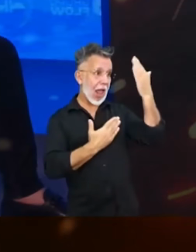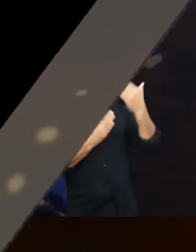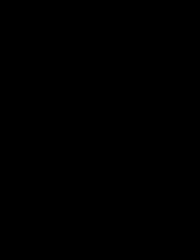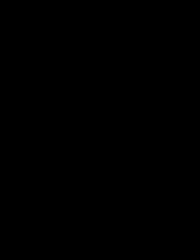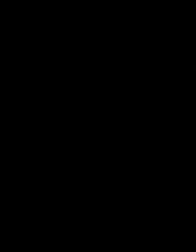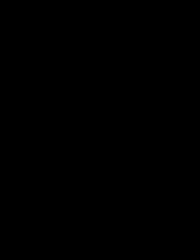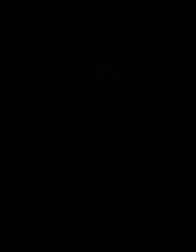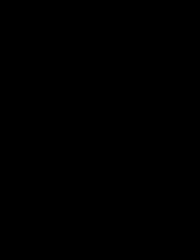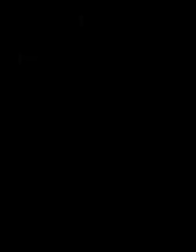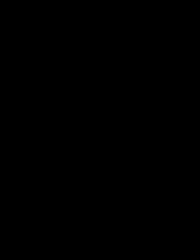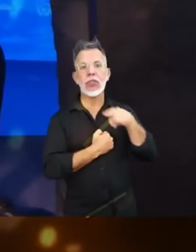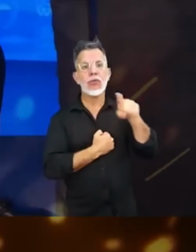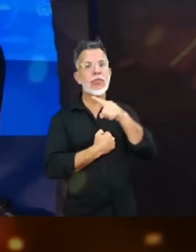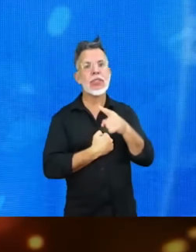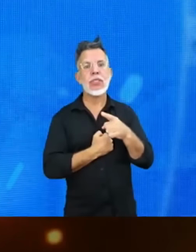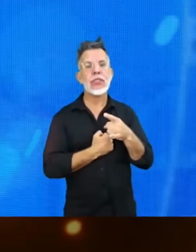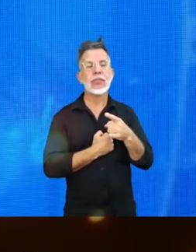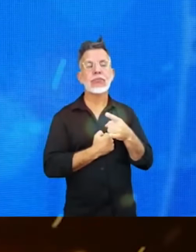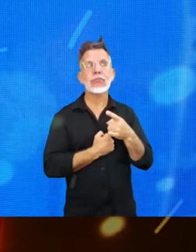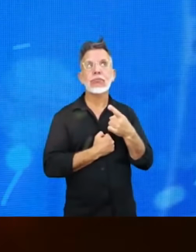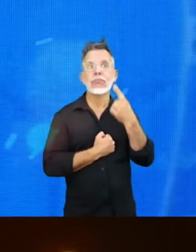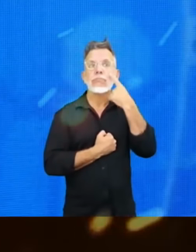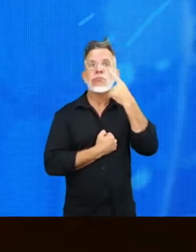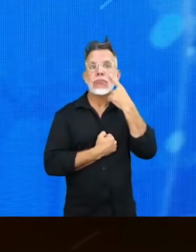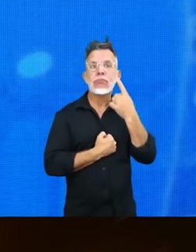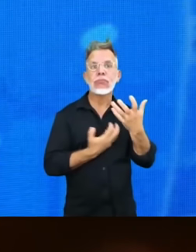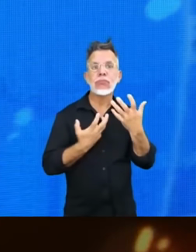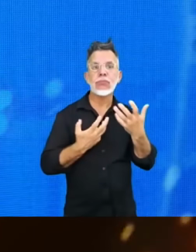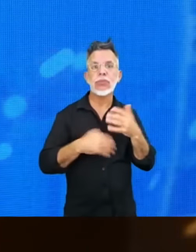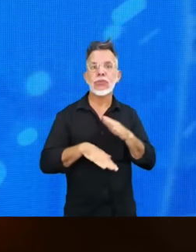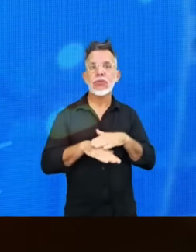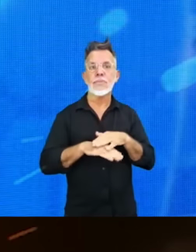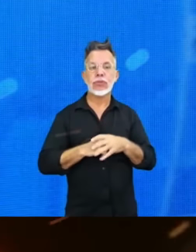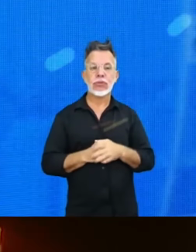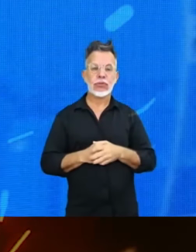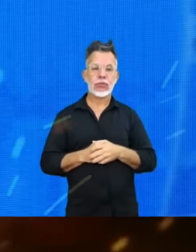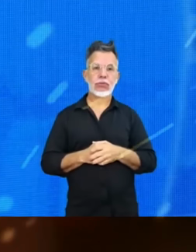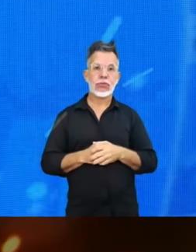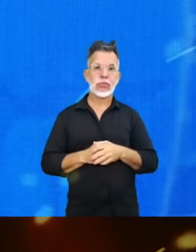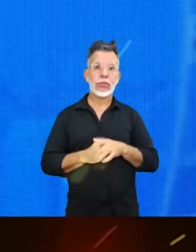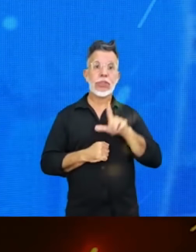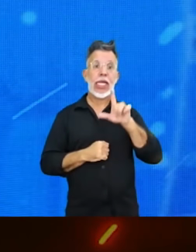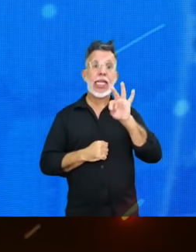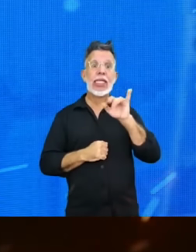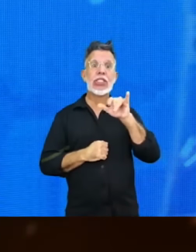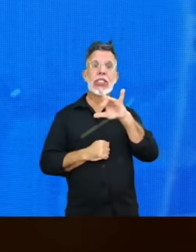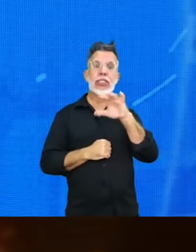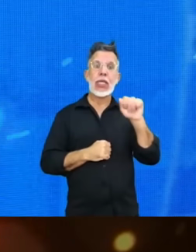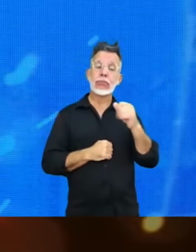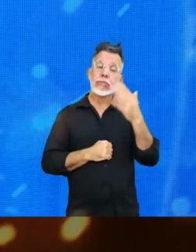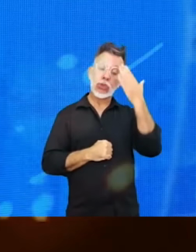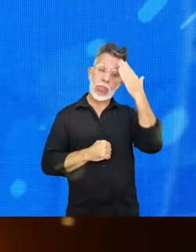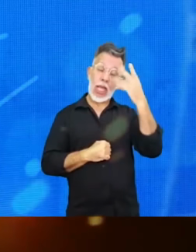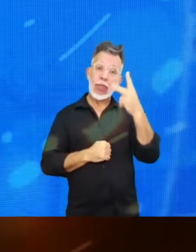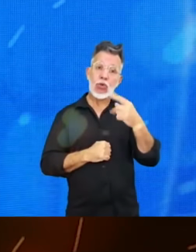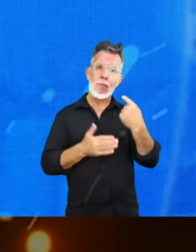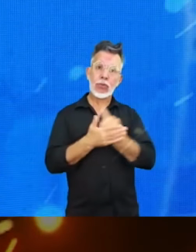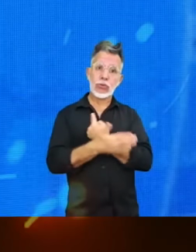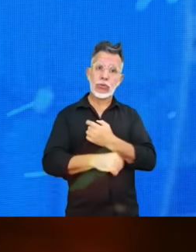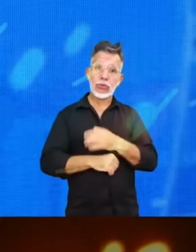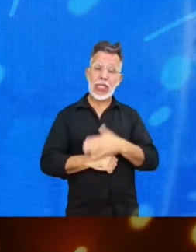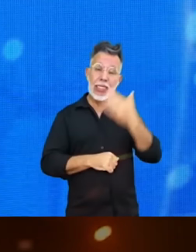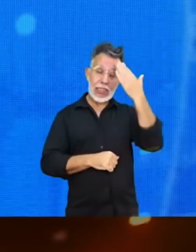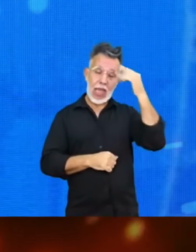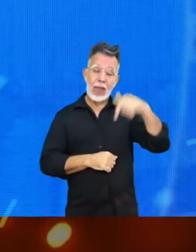direito de resposta Letícia muito obrigada pela sua pergunta a gente sabe que São Paulo hoje é uma cidade muito insegura para as